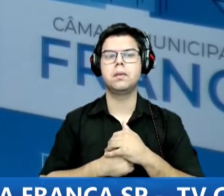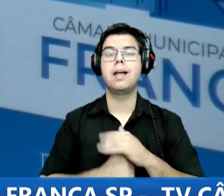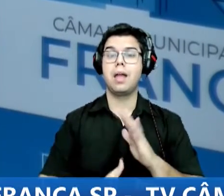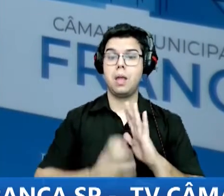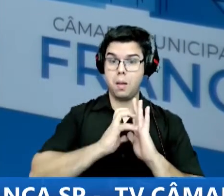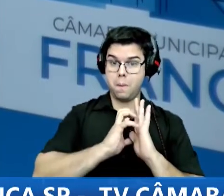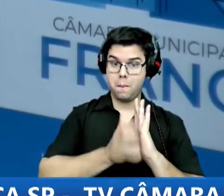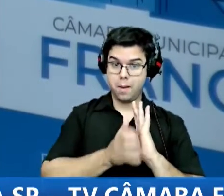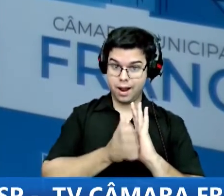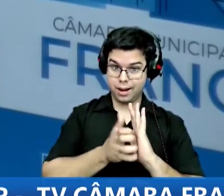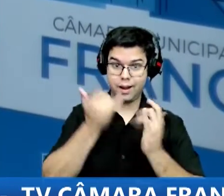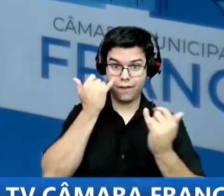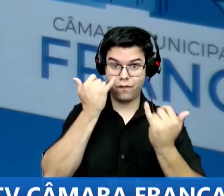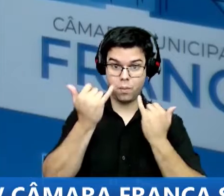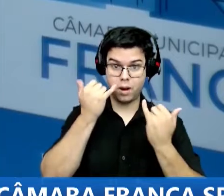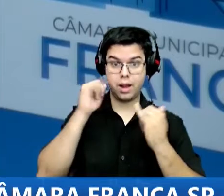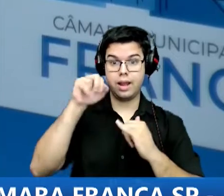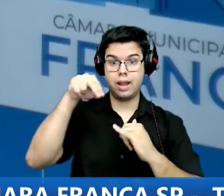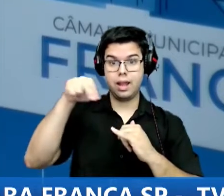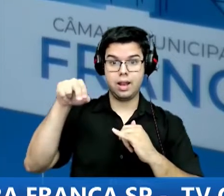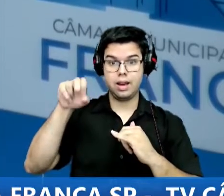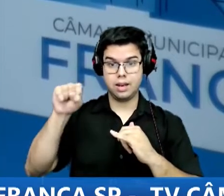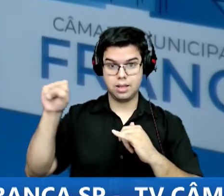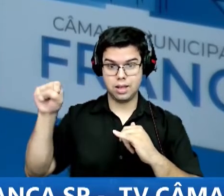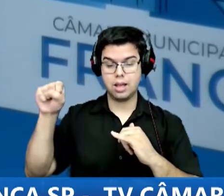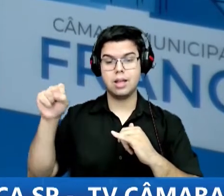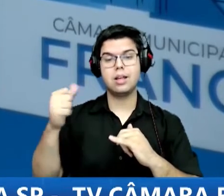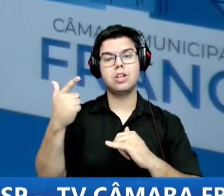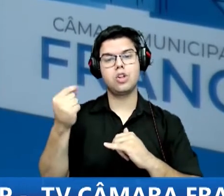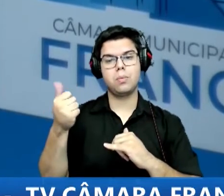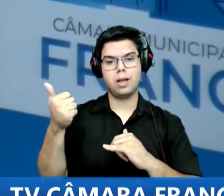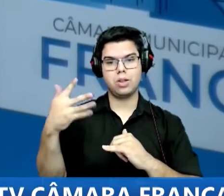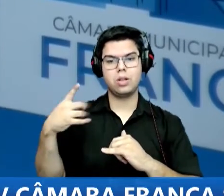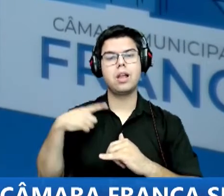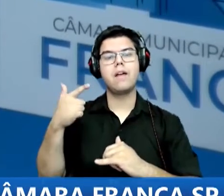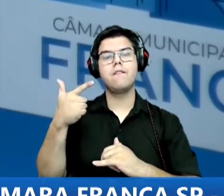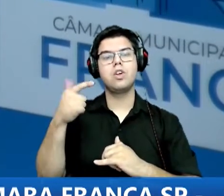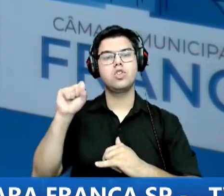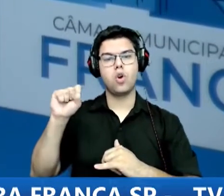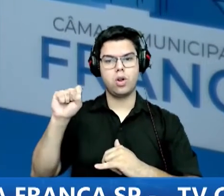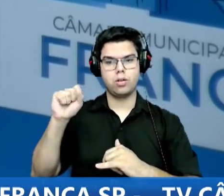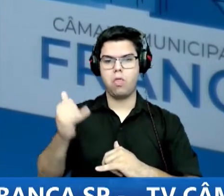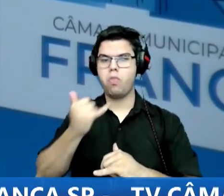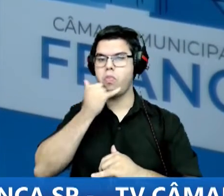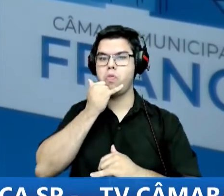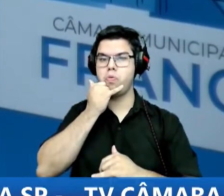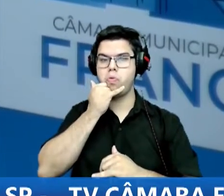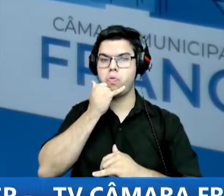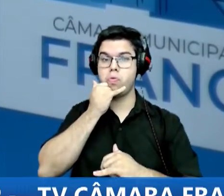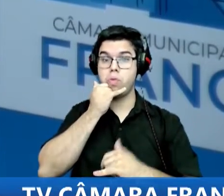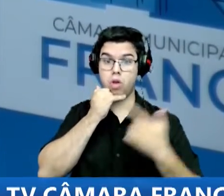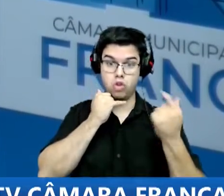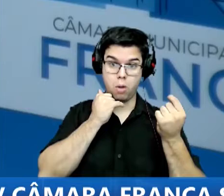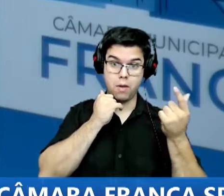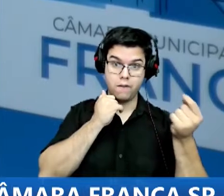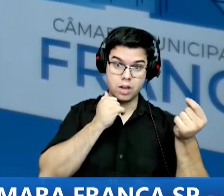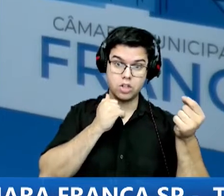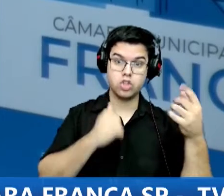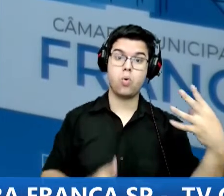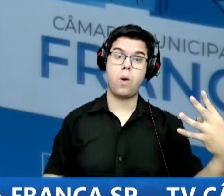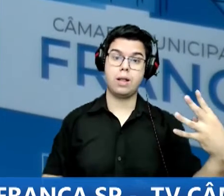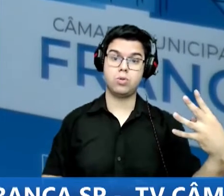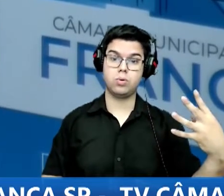INSS, em 2014, a gente teve 29 acidentes. Em 2020, nós tivemos 4. Na base de dados